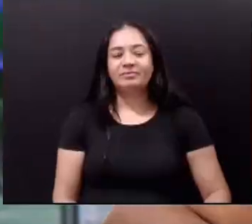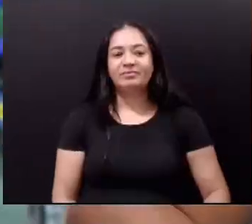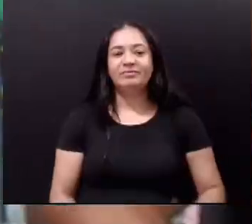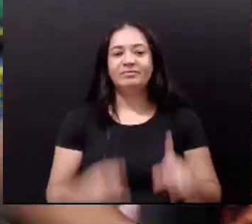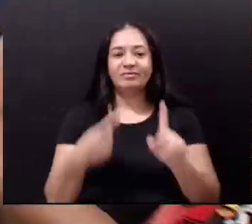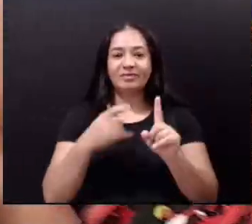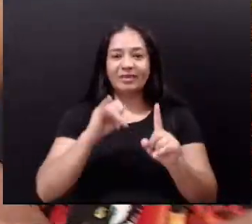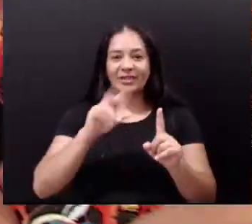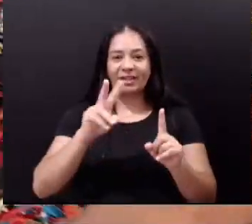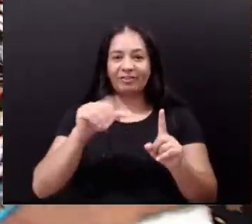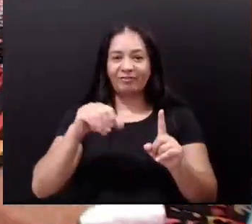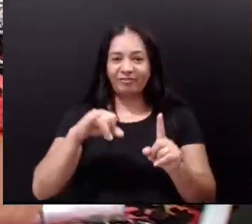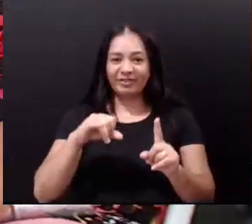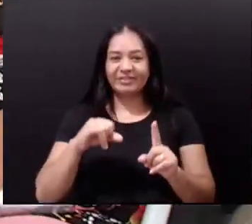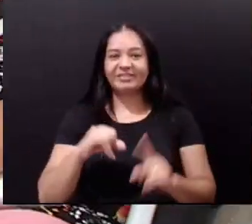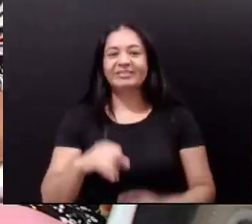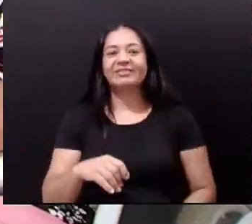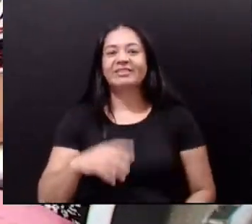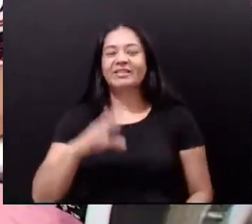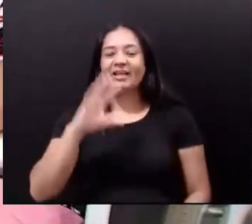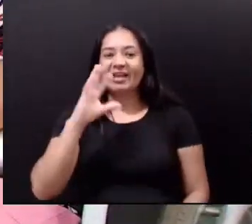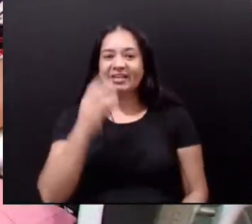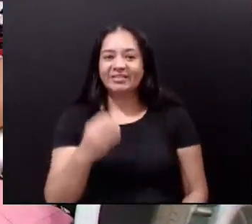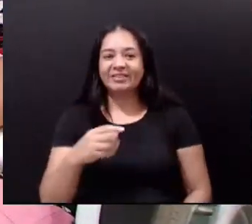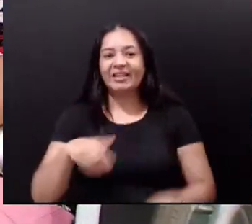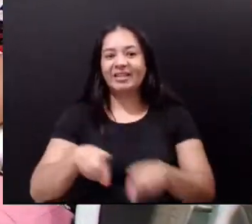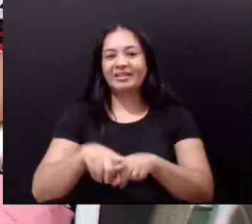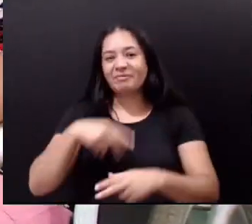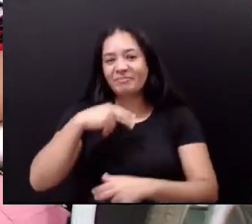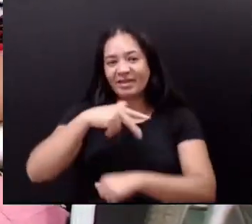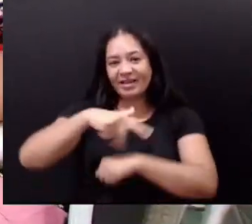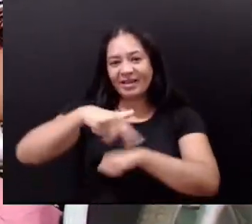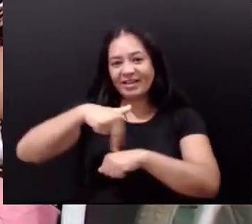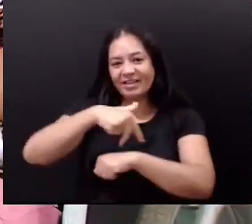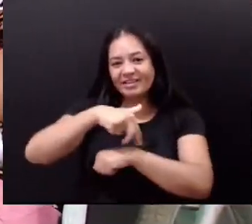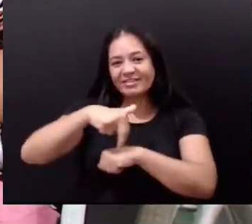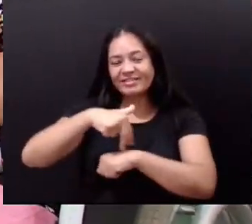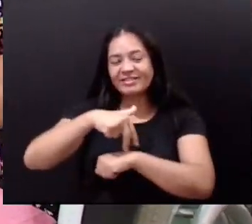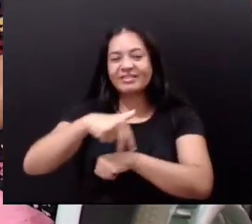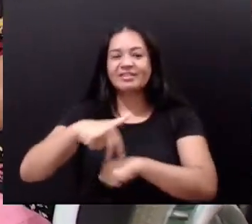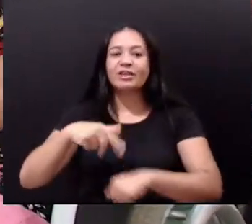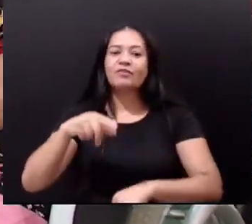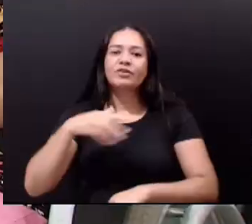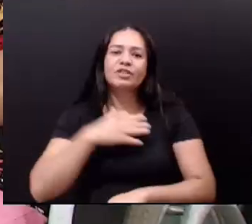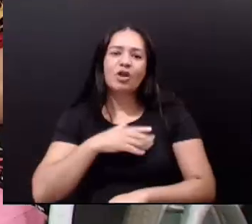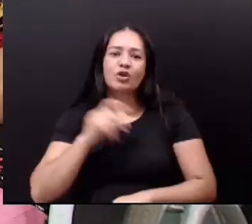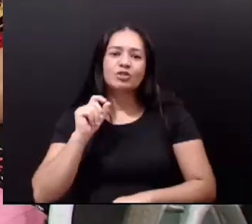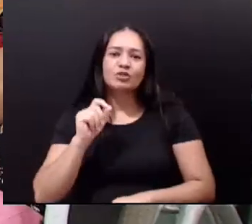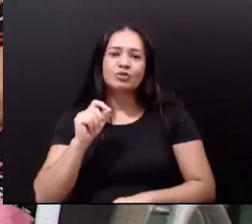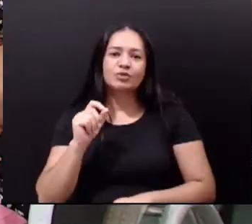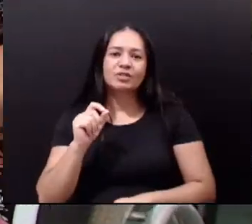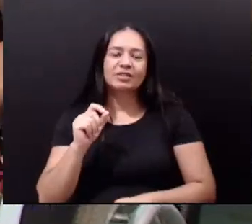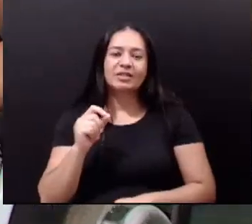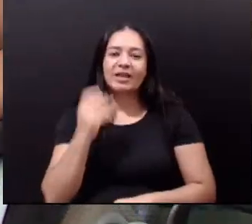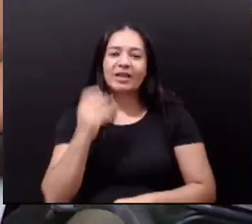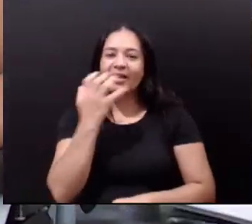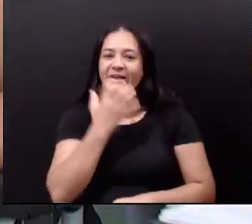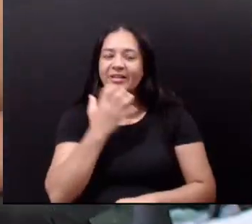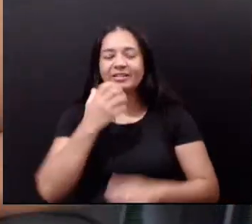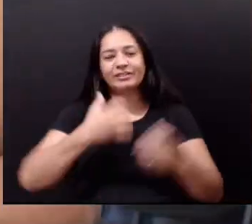e além do coral ela dança. Conta pra gente o que você gosta mais de fazer. Você além de cantar toca também, né, Ivani?